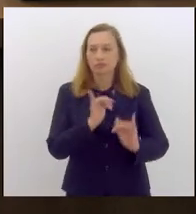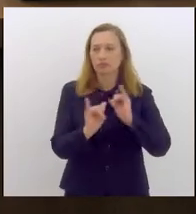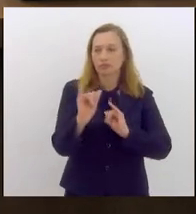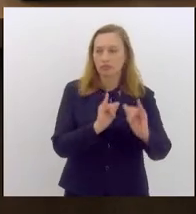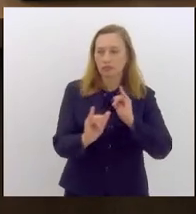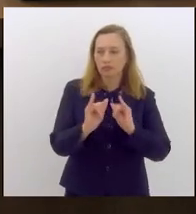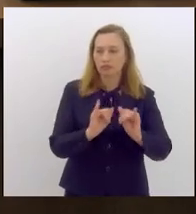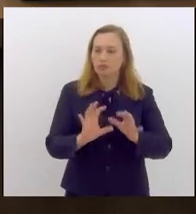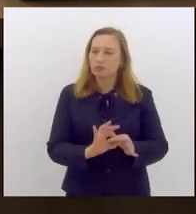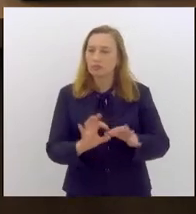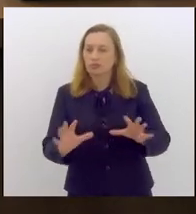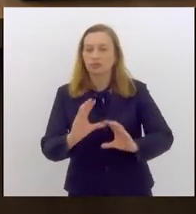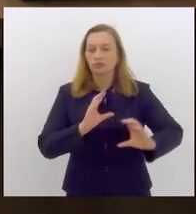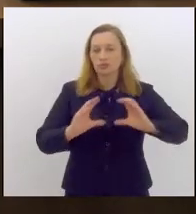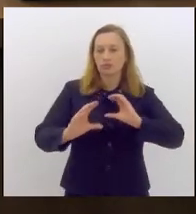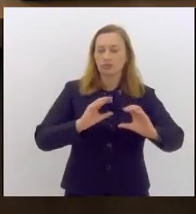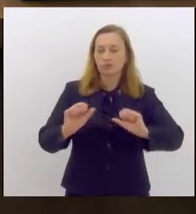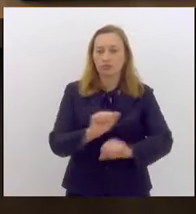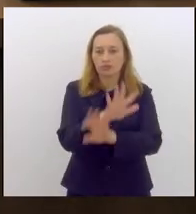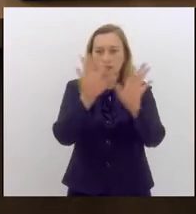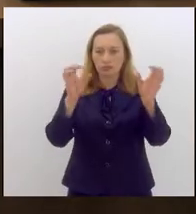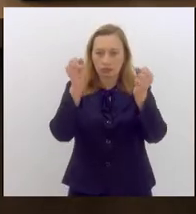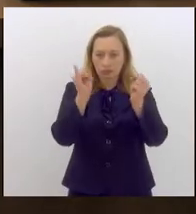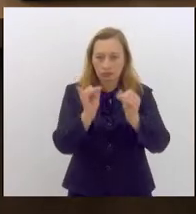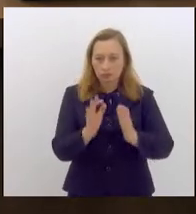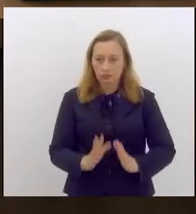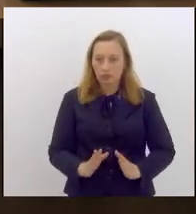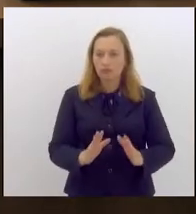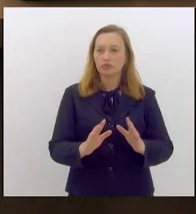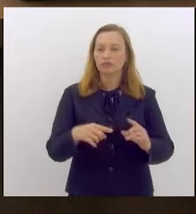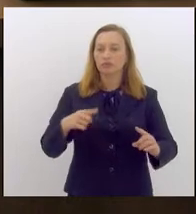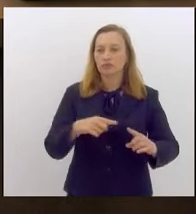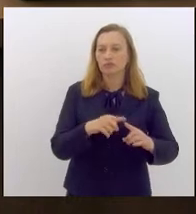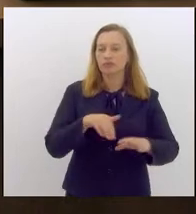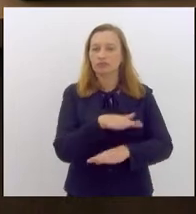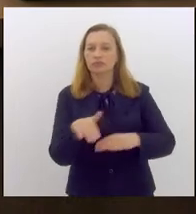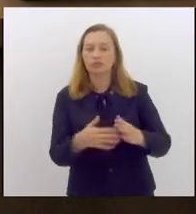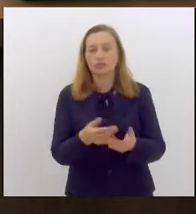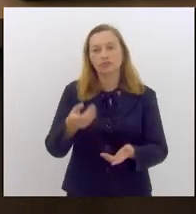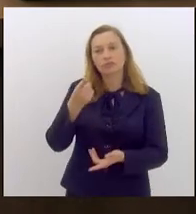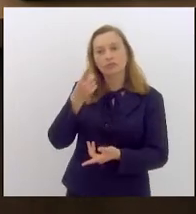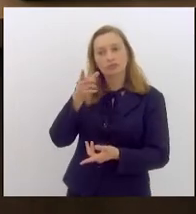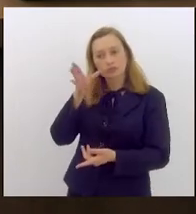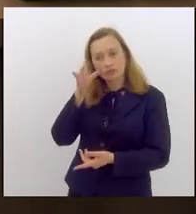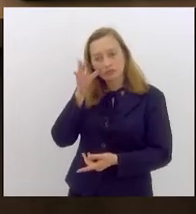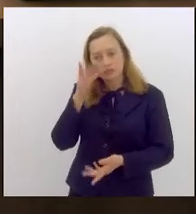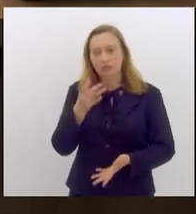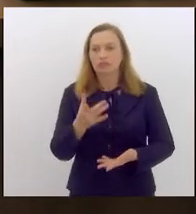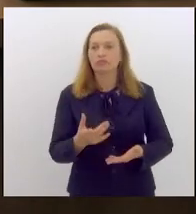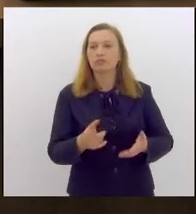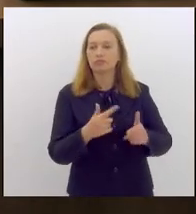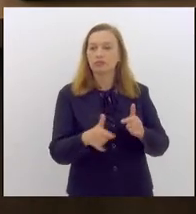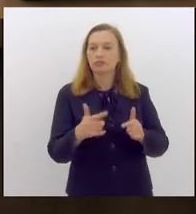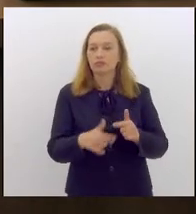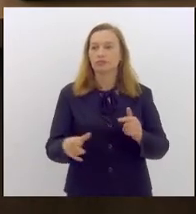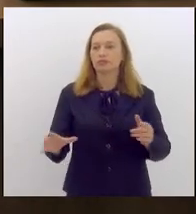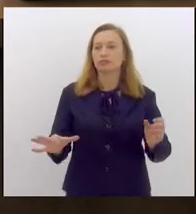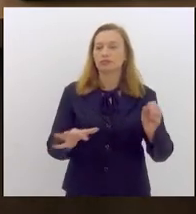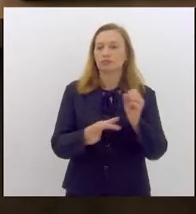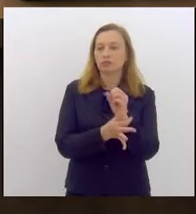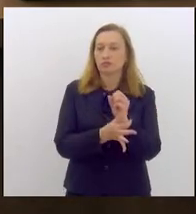informação que permita uma comunicação clara e objetiva a todos os interessados quanto à identificação de eventuais problemas de